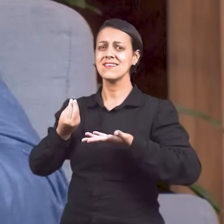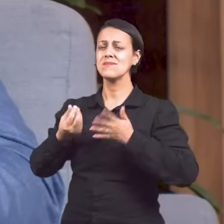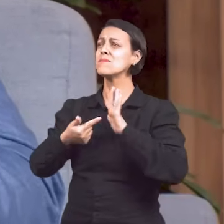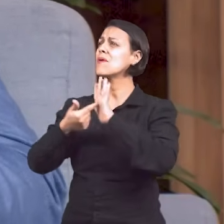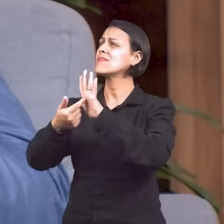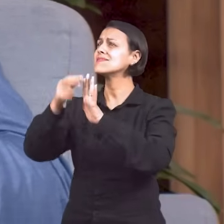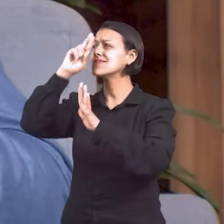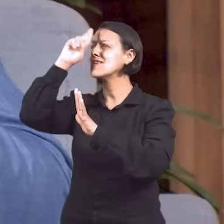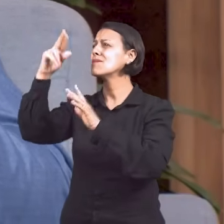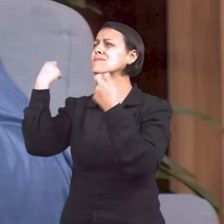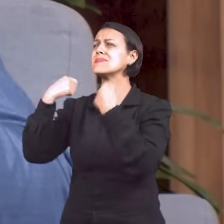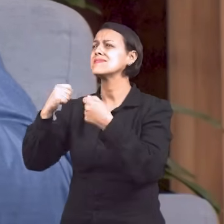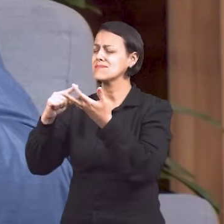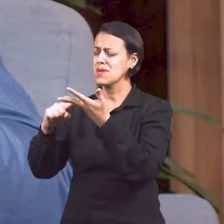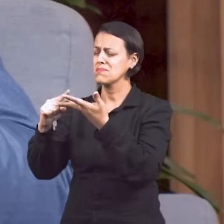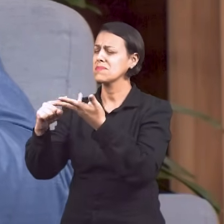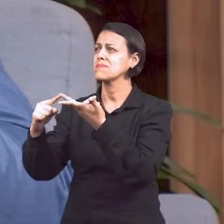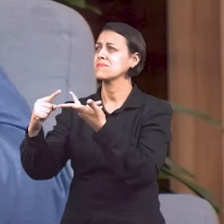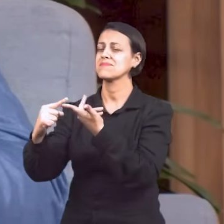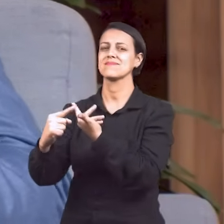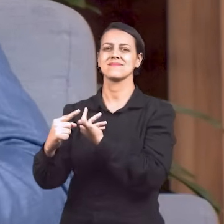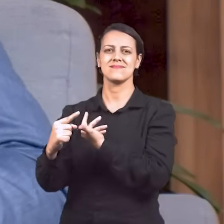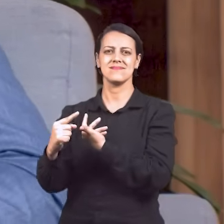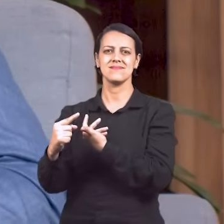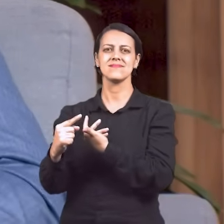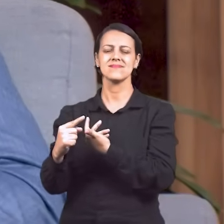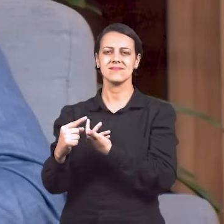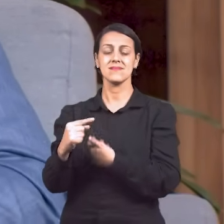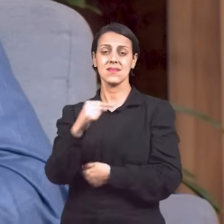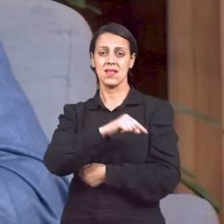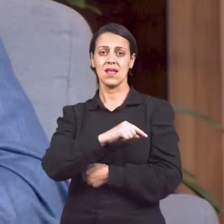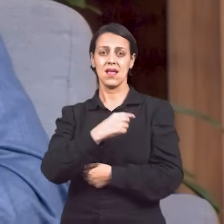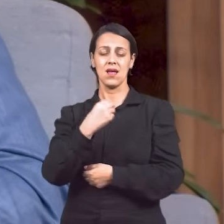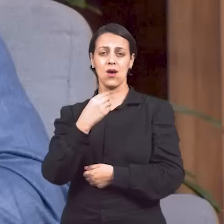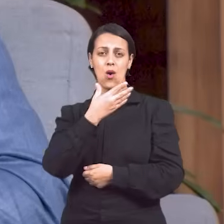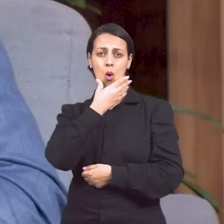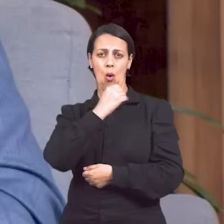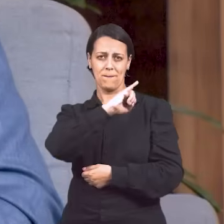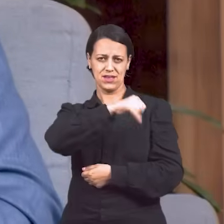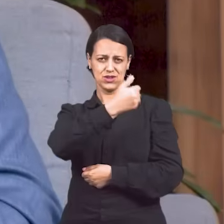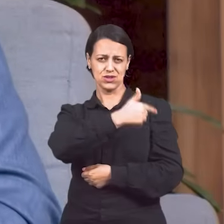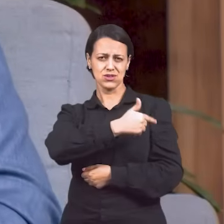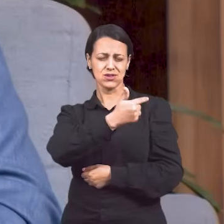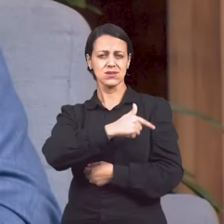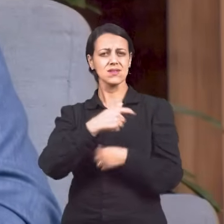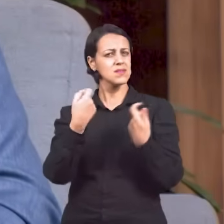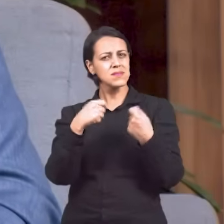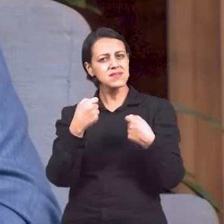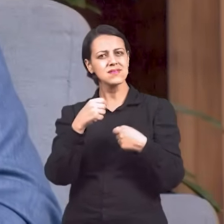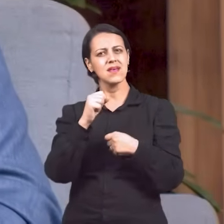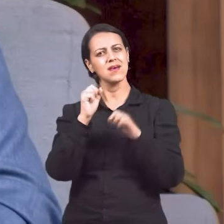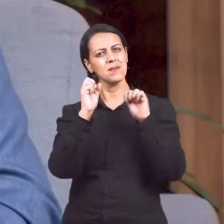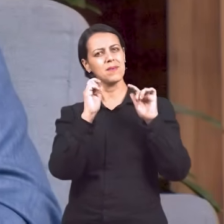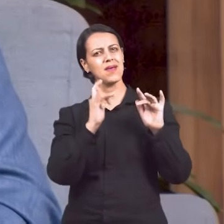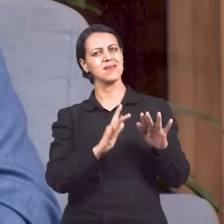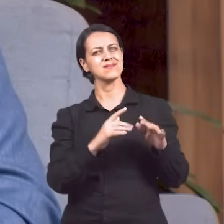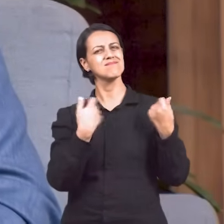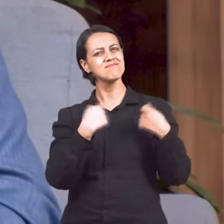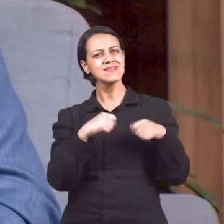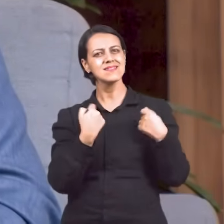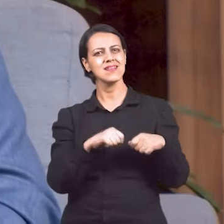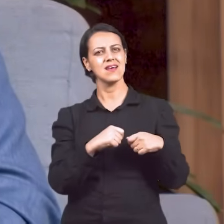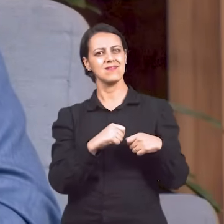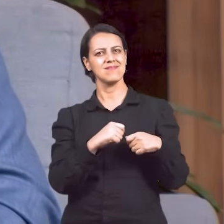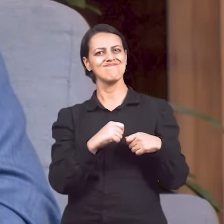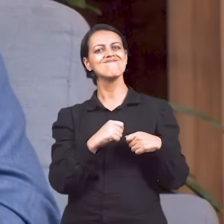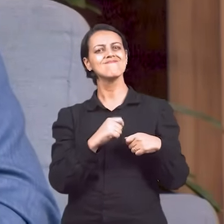nos entregamos, nós colocamos a nossa vida. A experiência que o pastor Reinaldo cita aqui é que